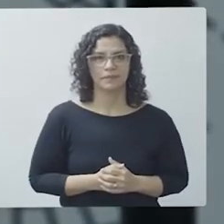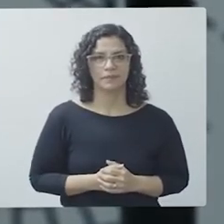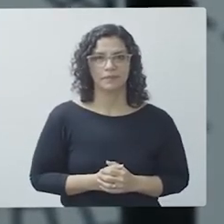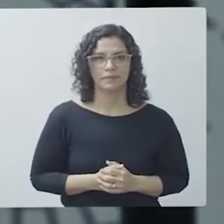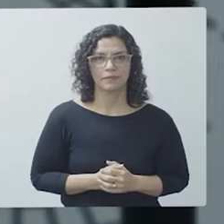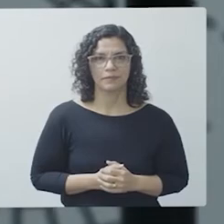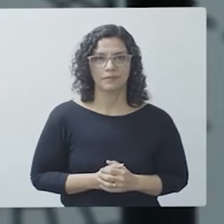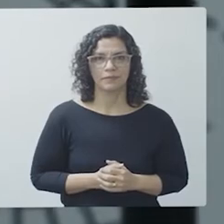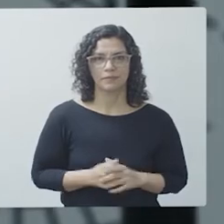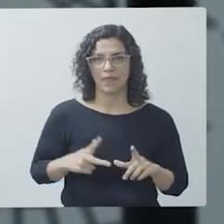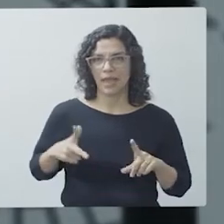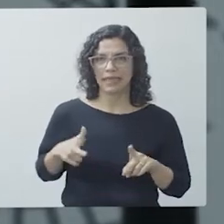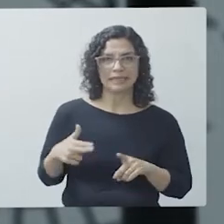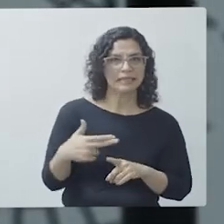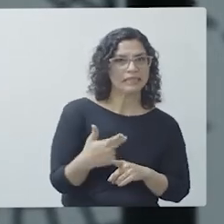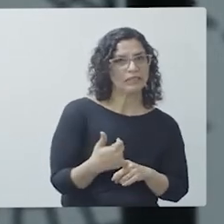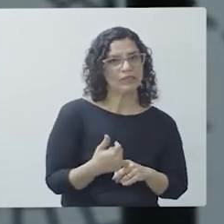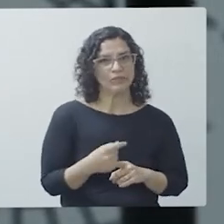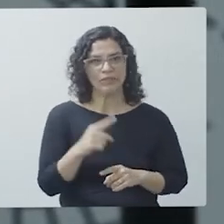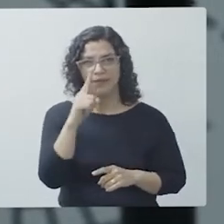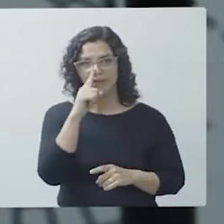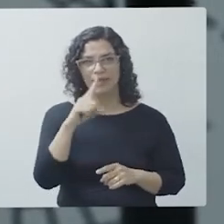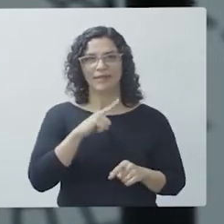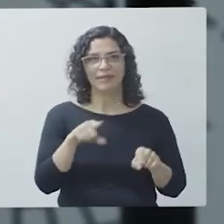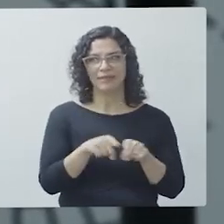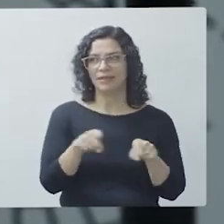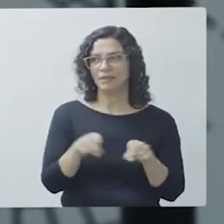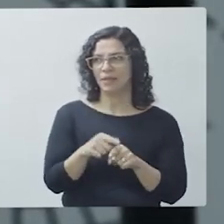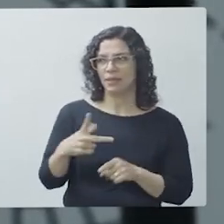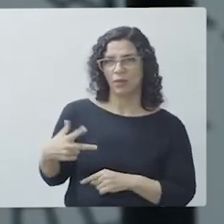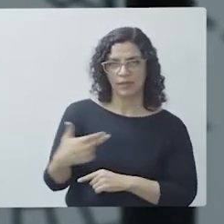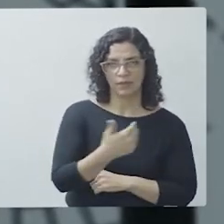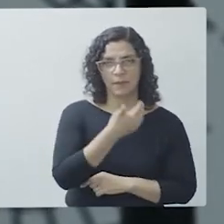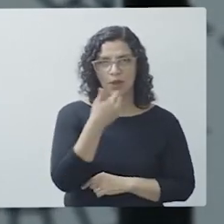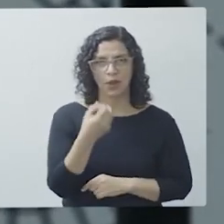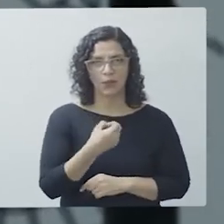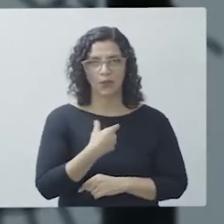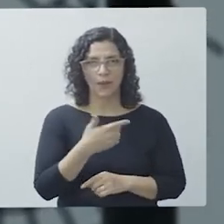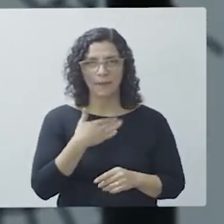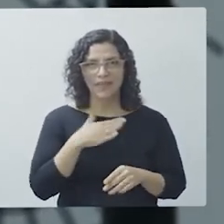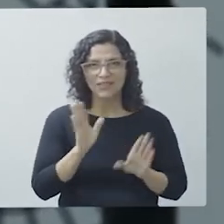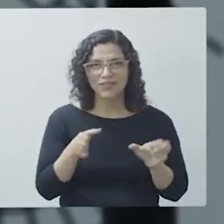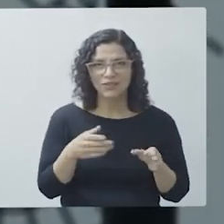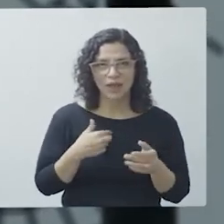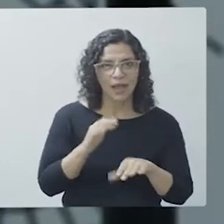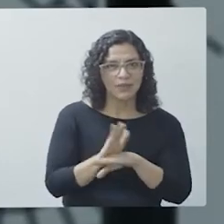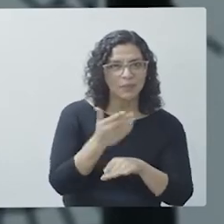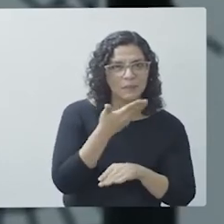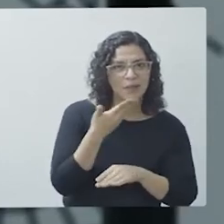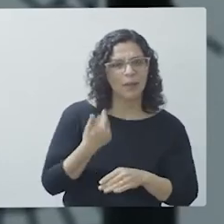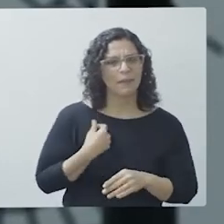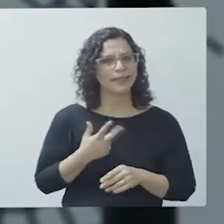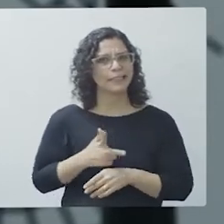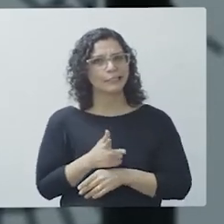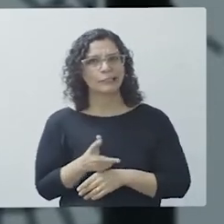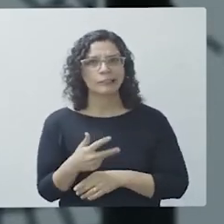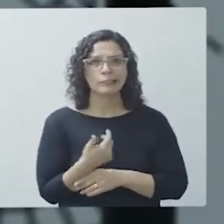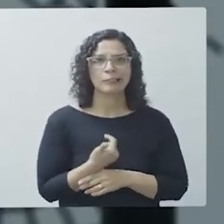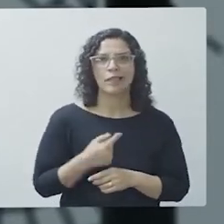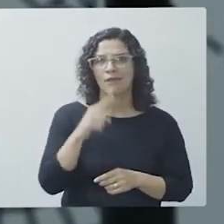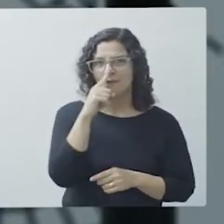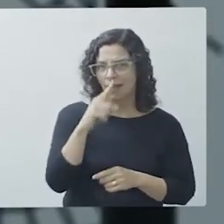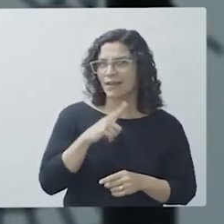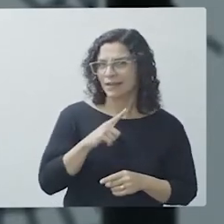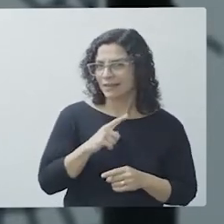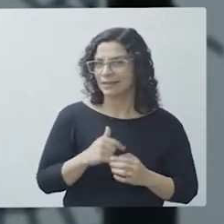Essa tesoura não tá me ajudando muito aqui, não. A tesoura de vocês, como é que tá aí? A minha não tá querendo recortar